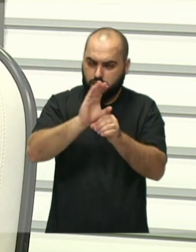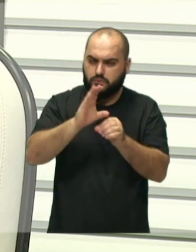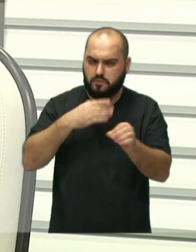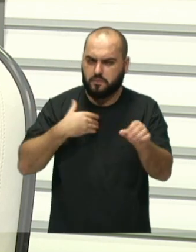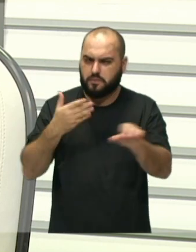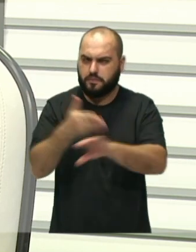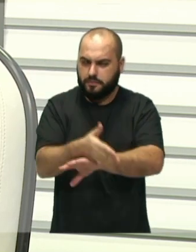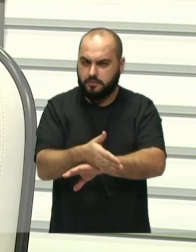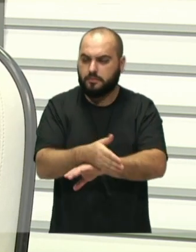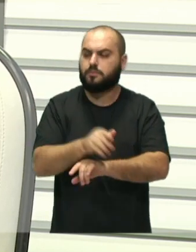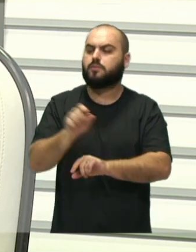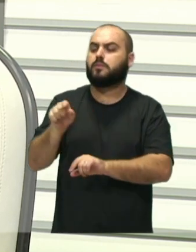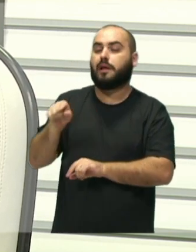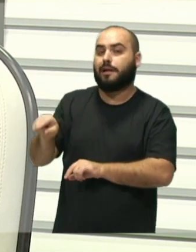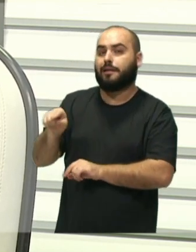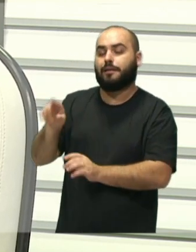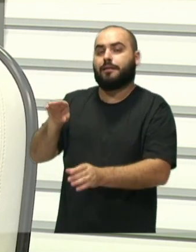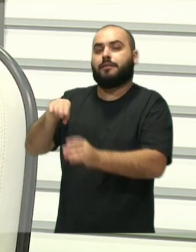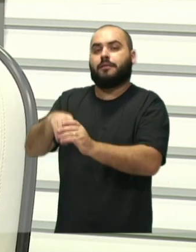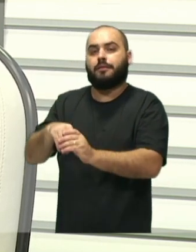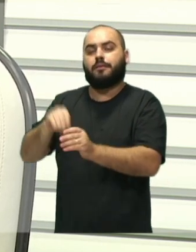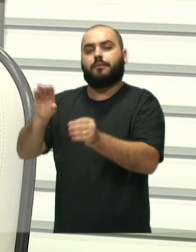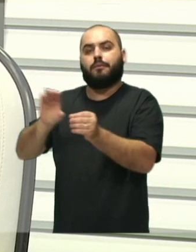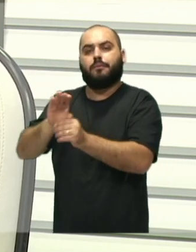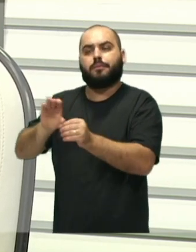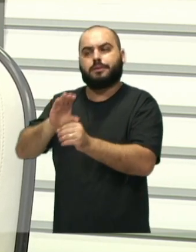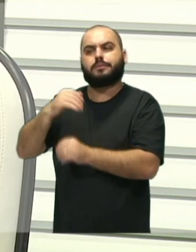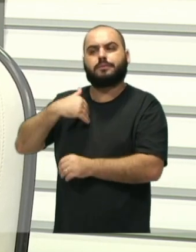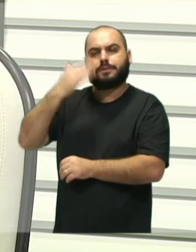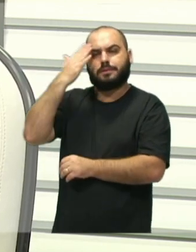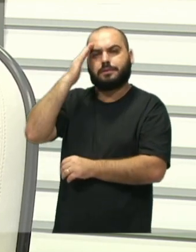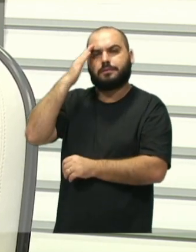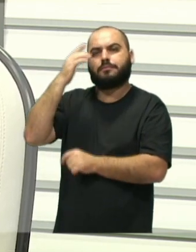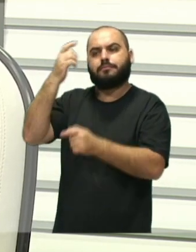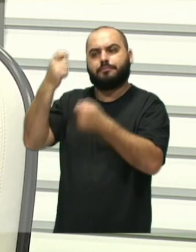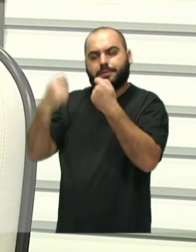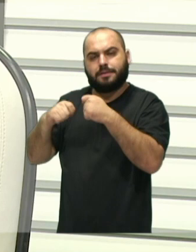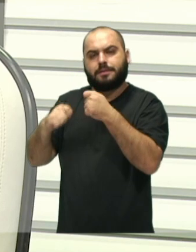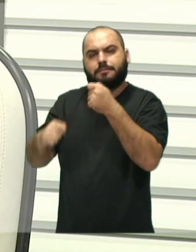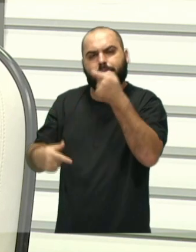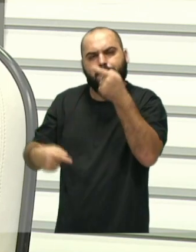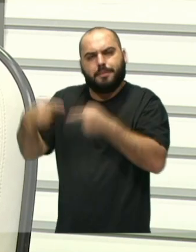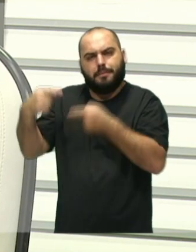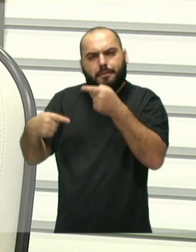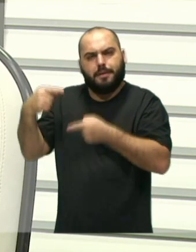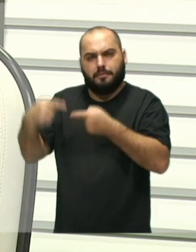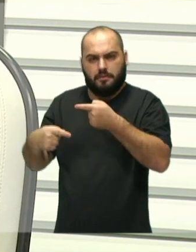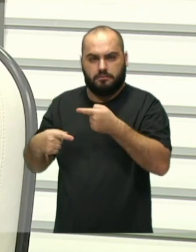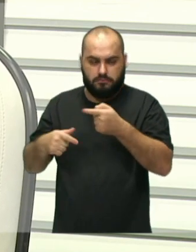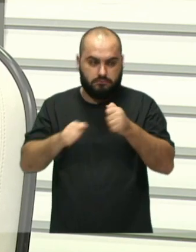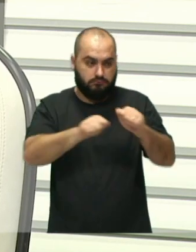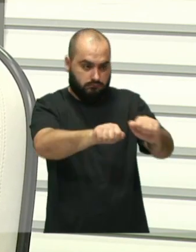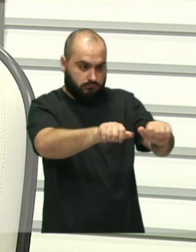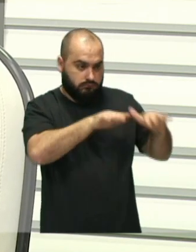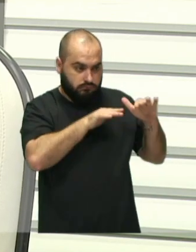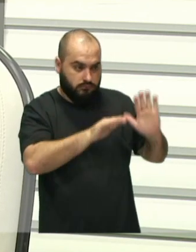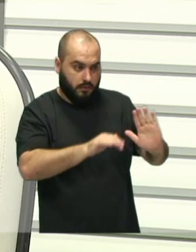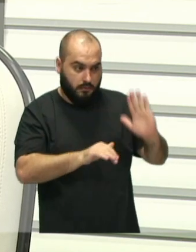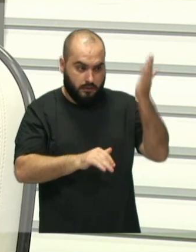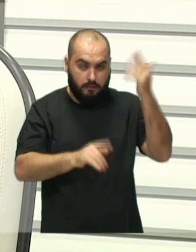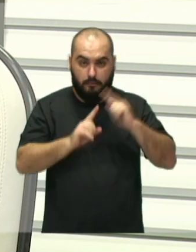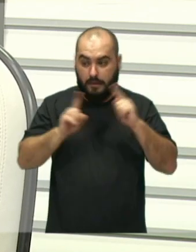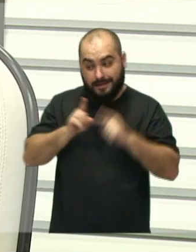eu entendo ter ali na comissão que a gente precisa é travar o debate é o debate tem que acontecer no plenária